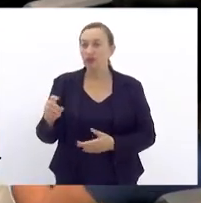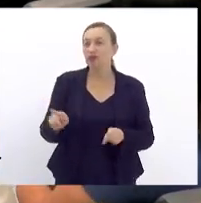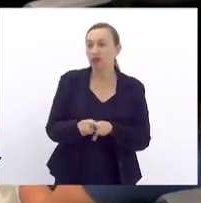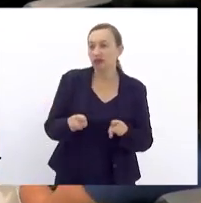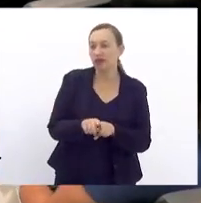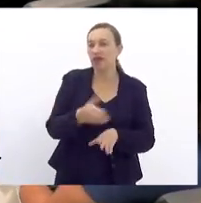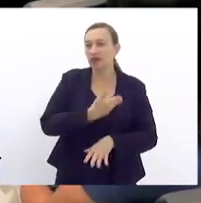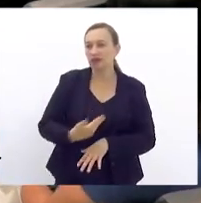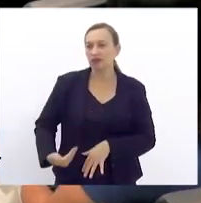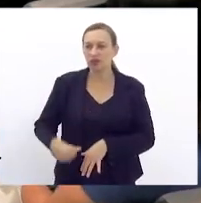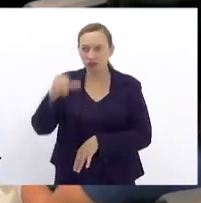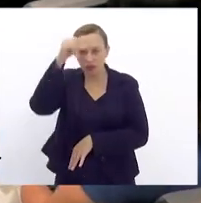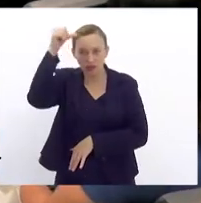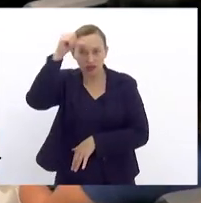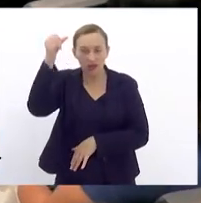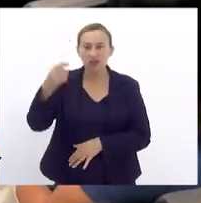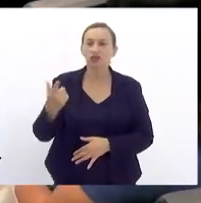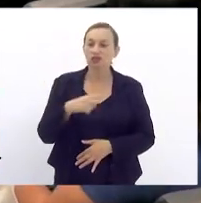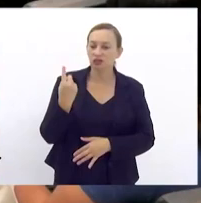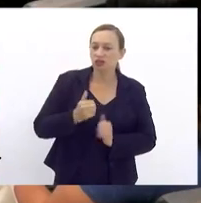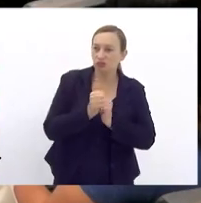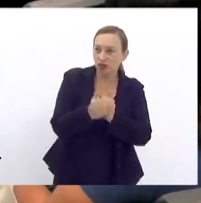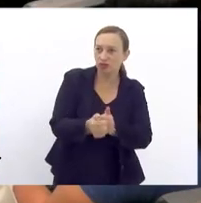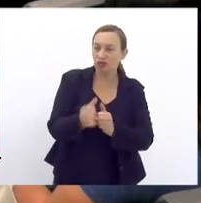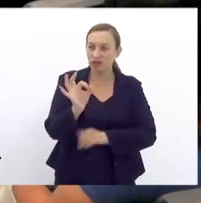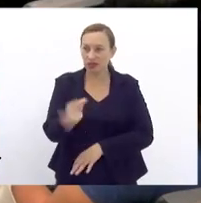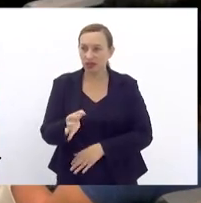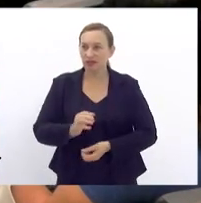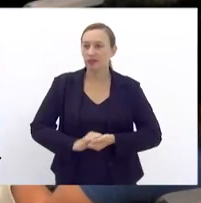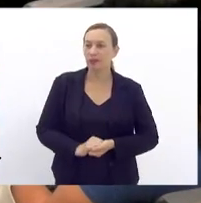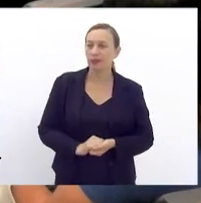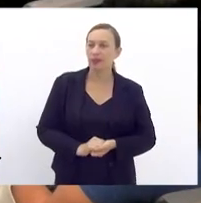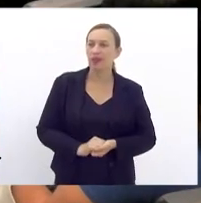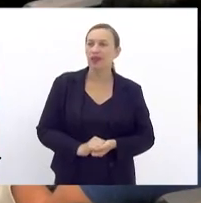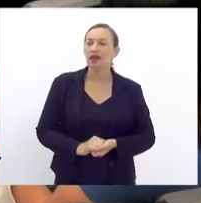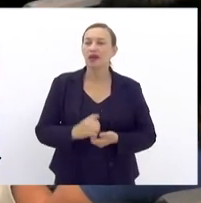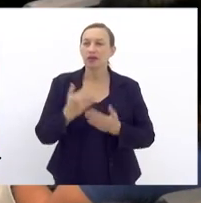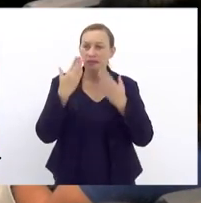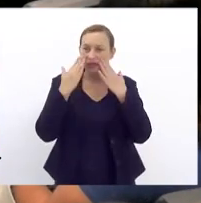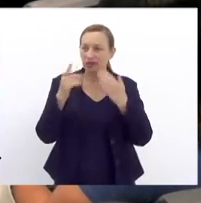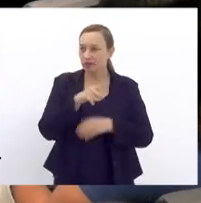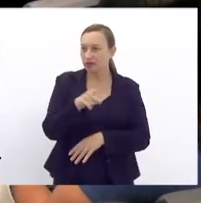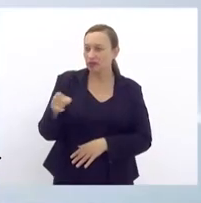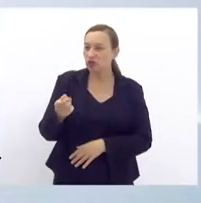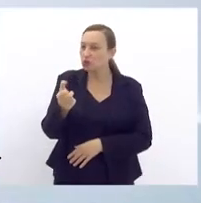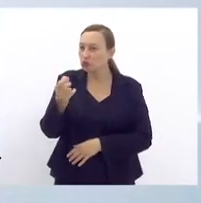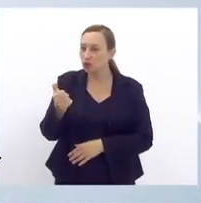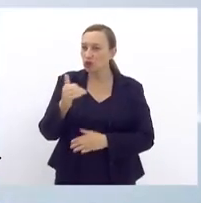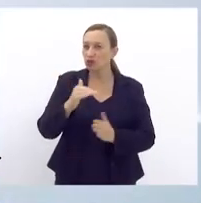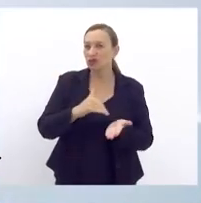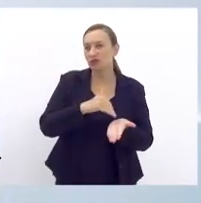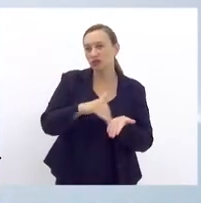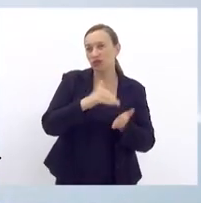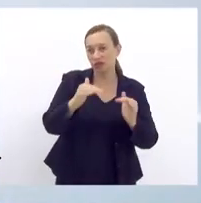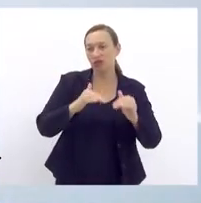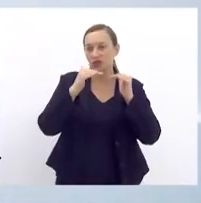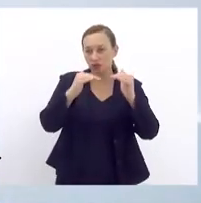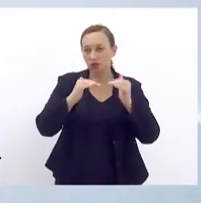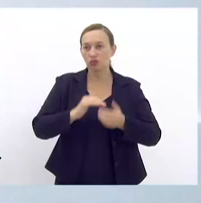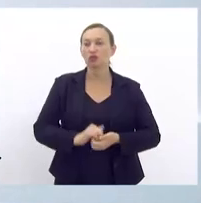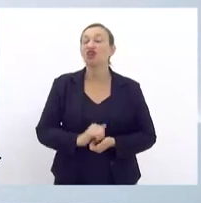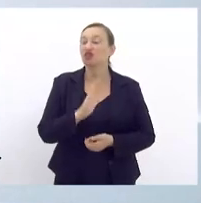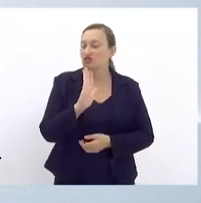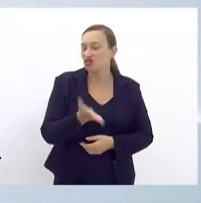o meu secretário Nicola que nós estamos no caminho certo eu vou apresentar para vocês aqui um pouquinho da nossa subsecretaria né